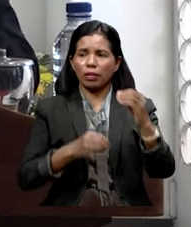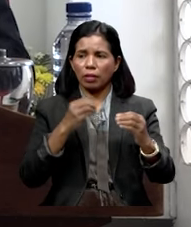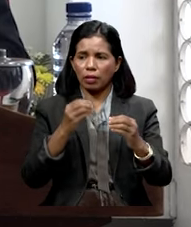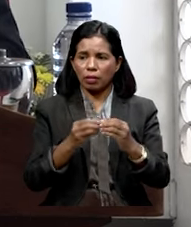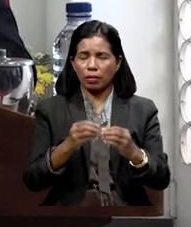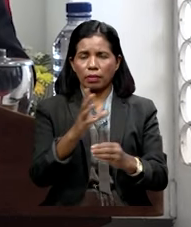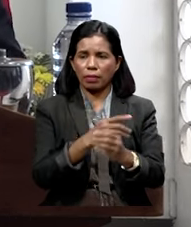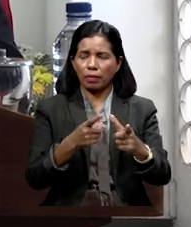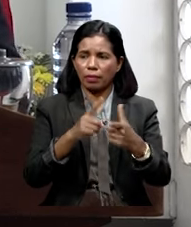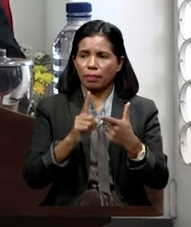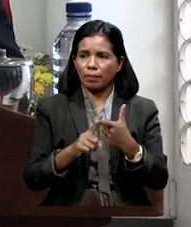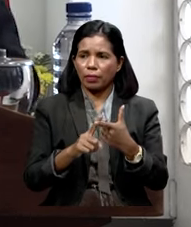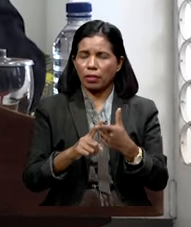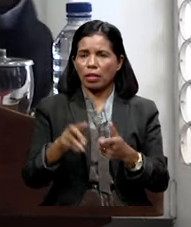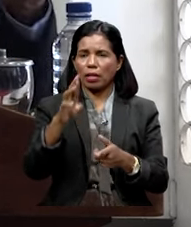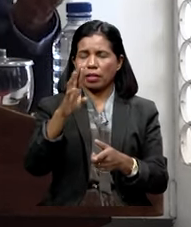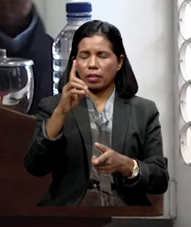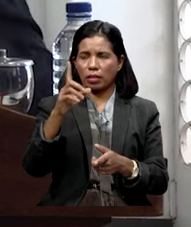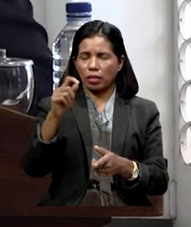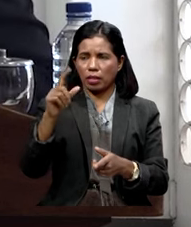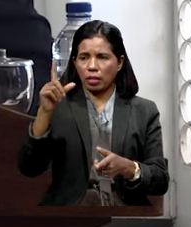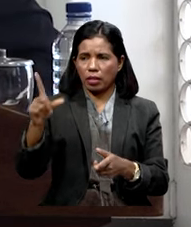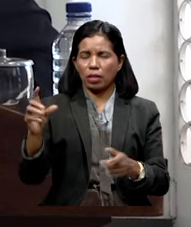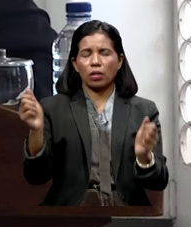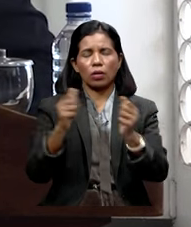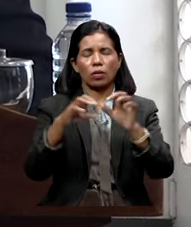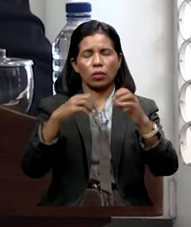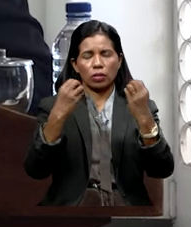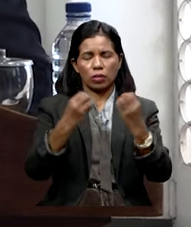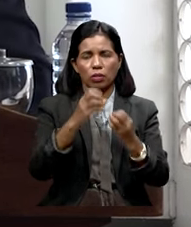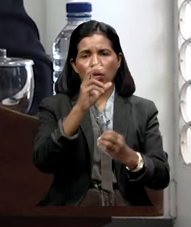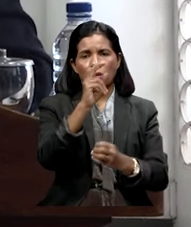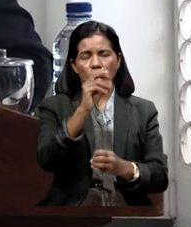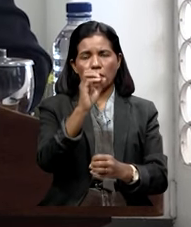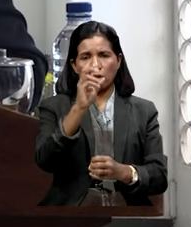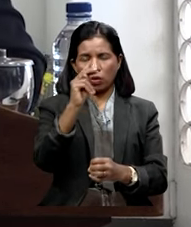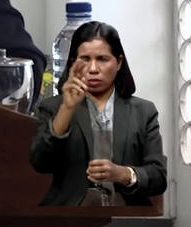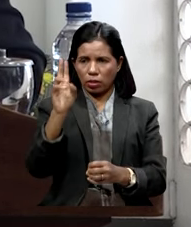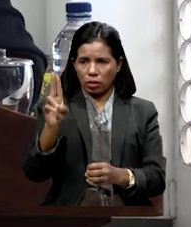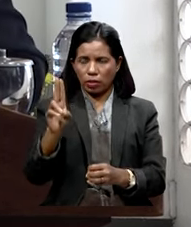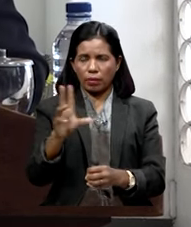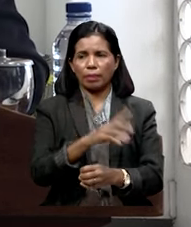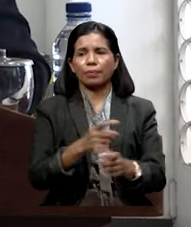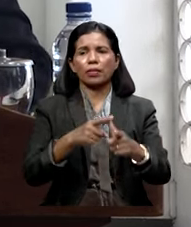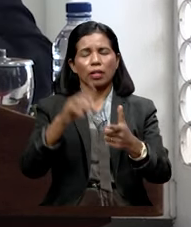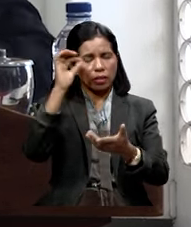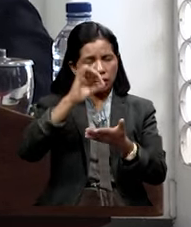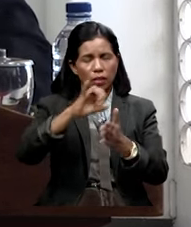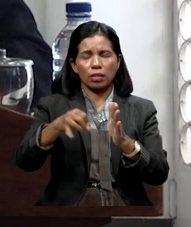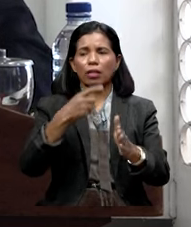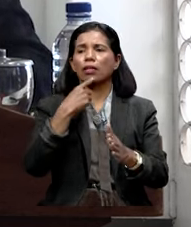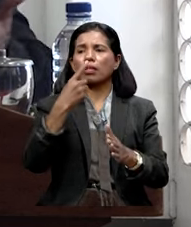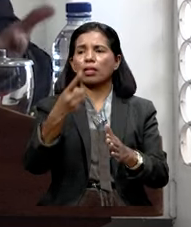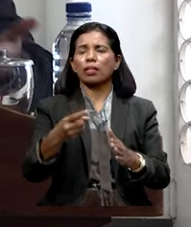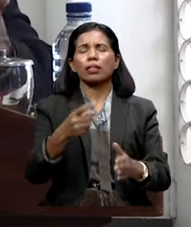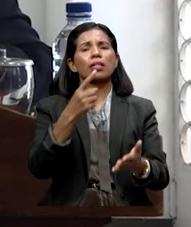Relação, RDTL e RO, Organizações das Nações Unidas, seu secretário-geral de Ancata, e